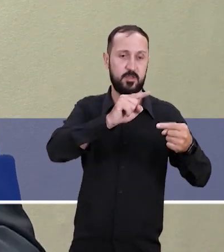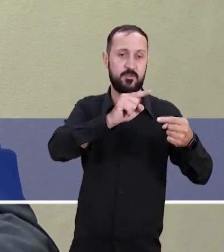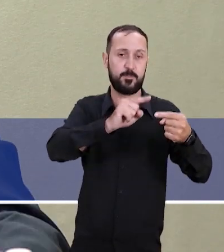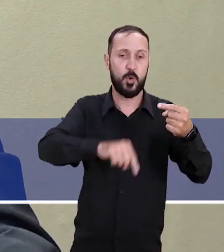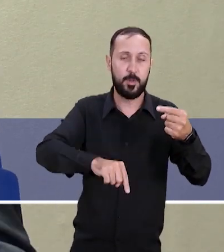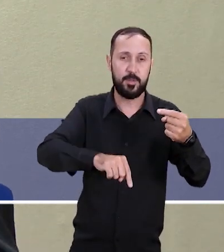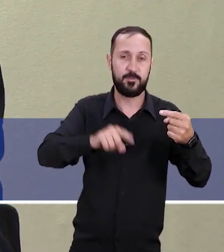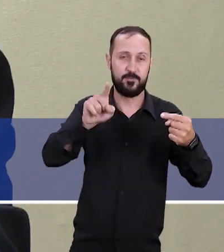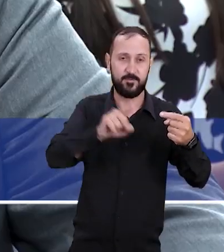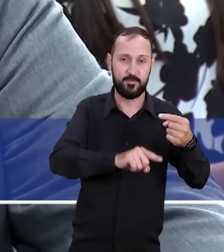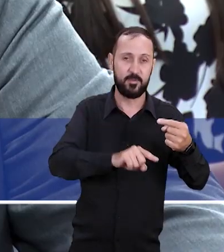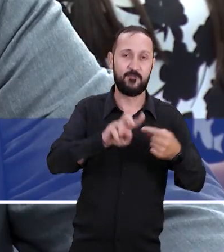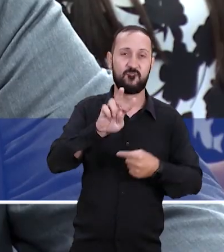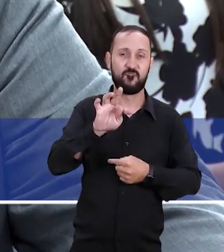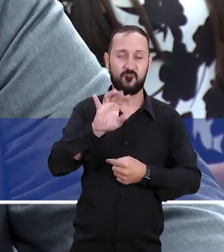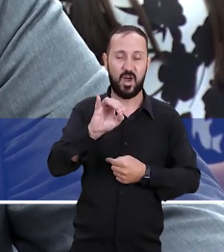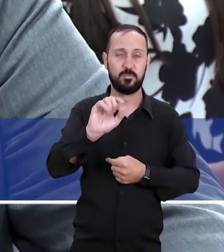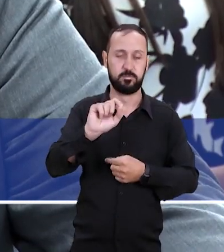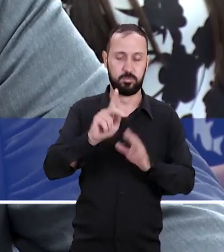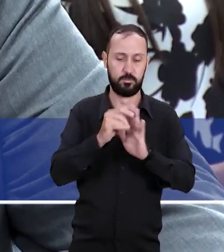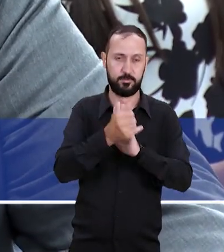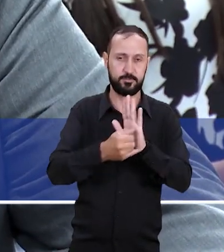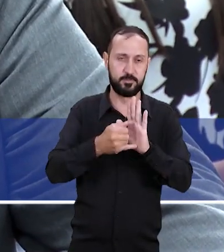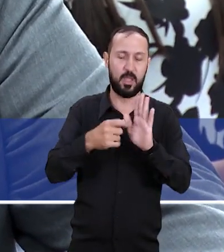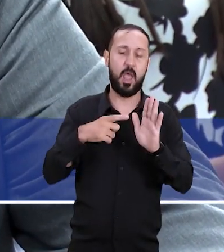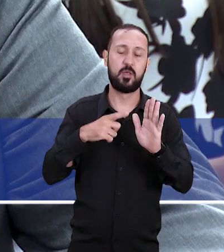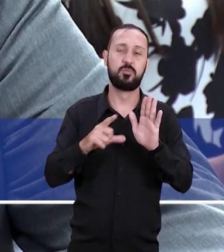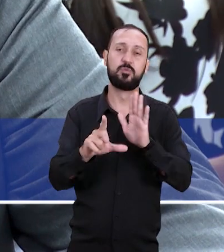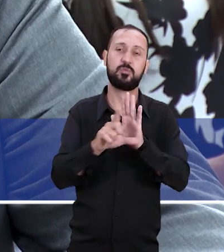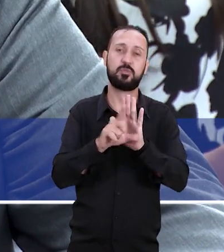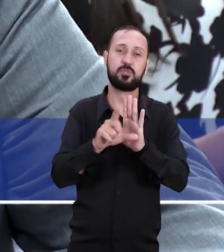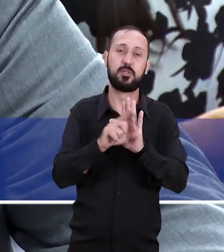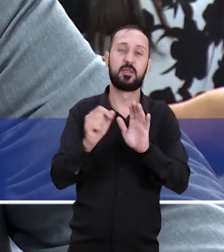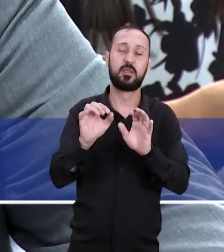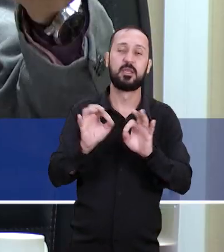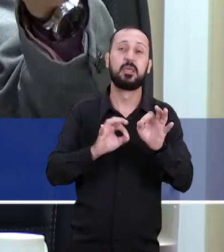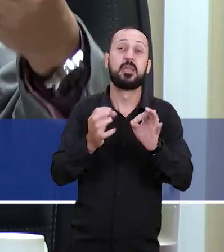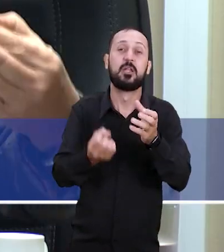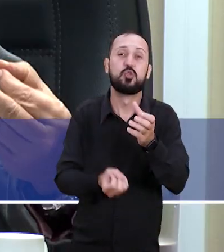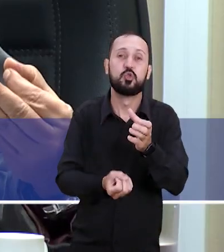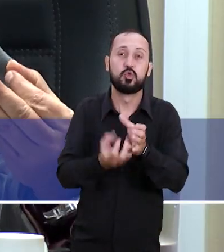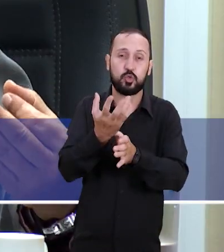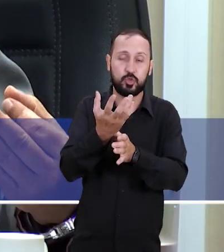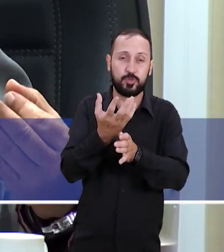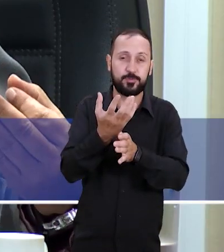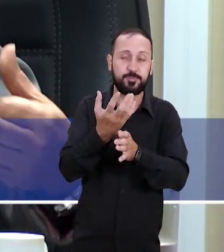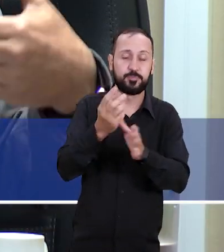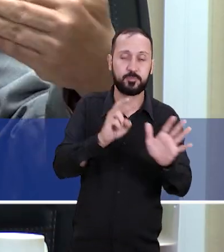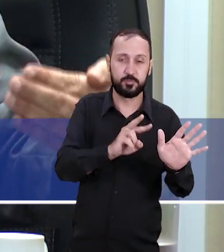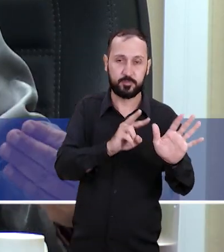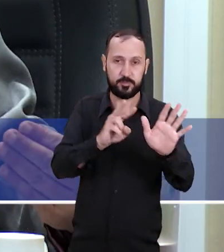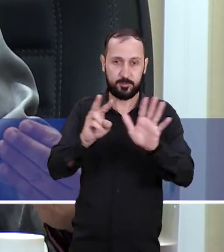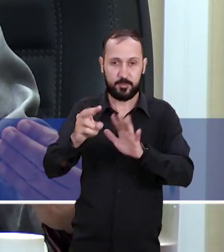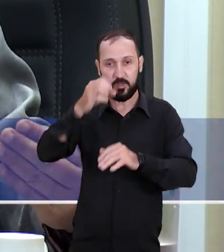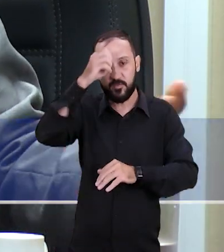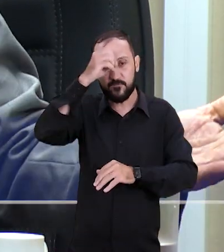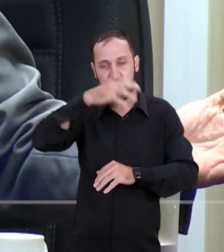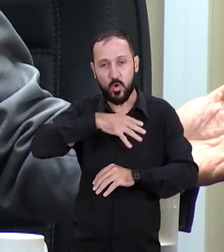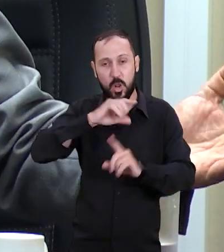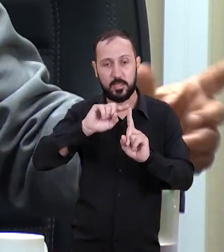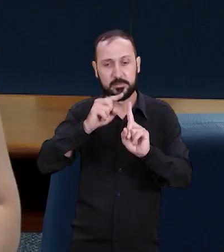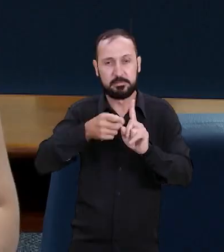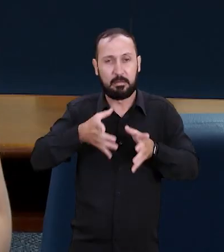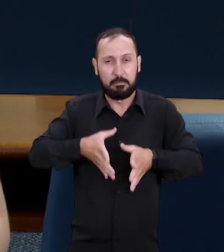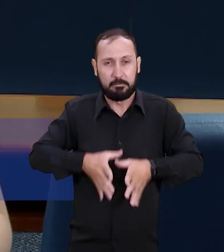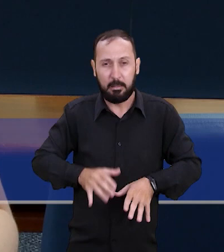o veto do governo ao projeto de lei que institui no estado a Semana de Combate à Violência